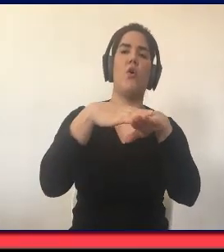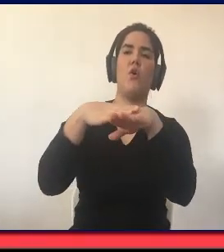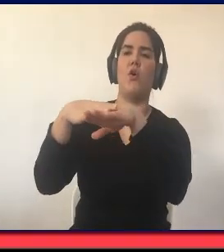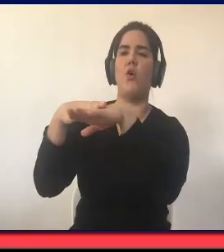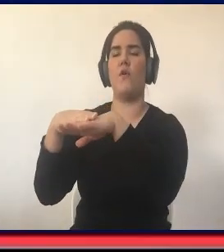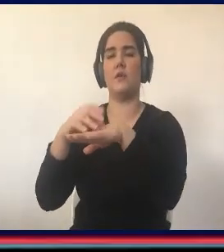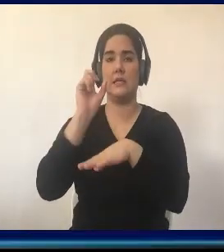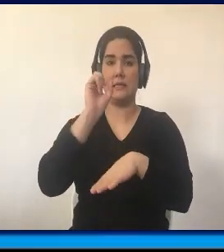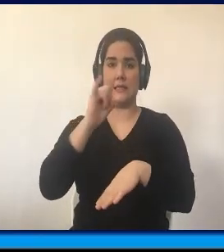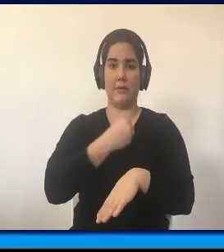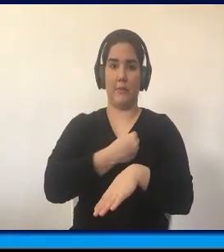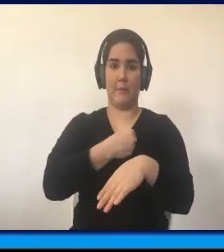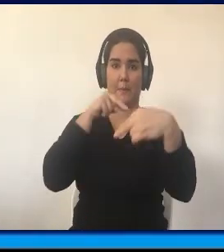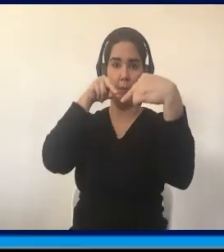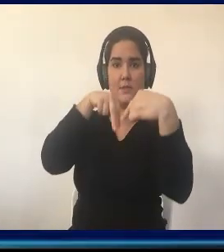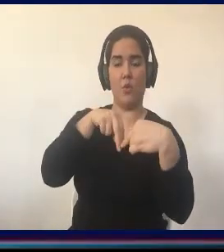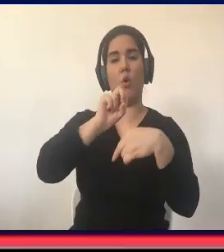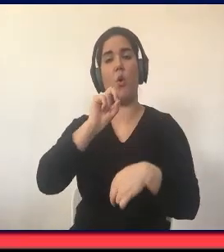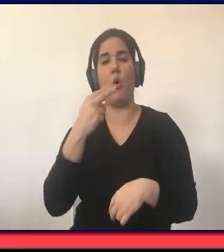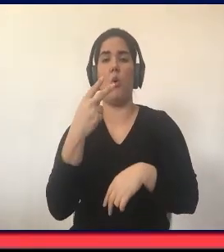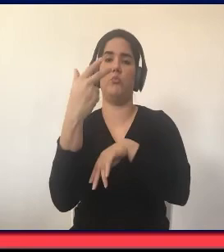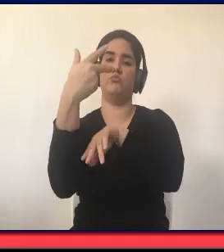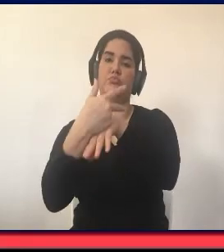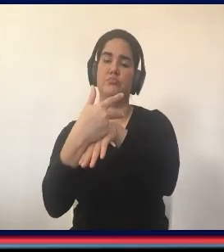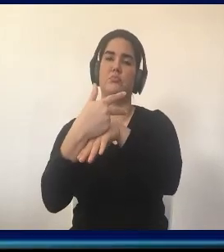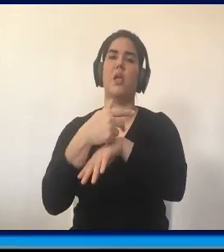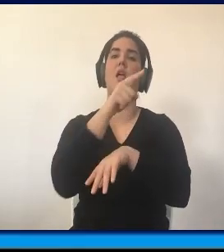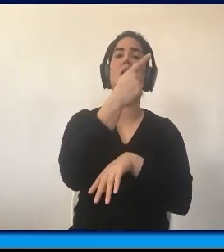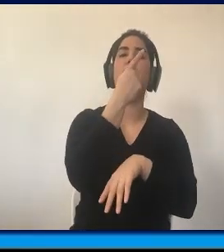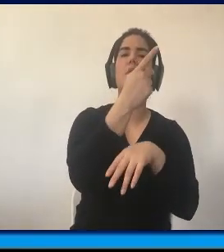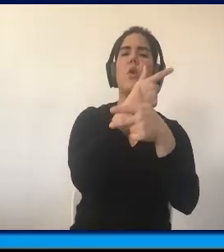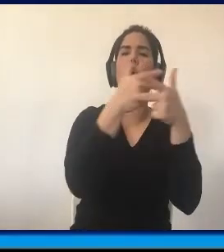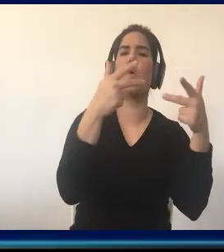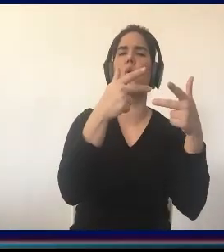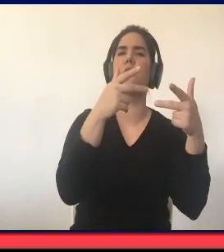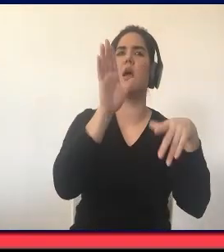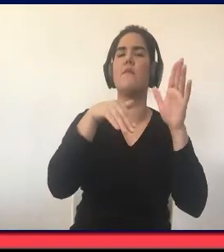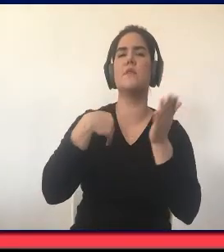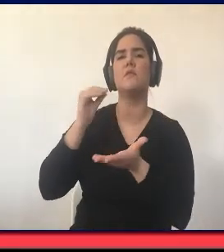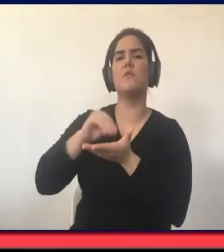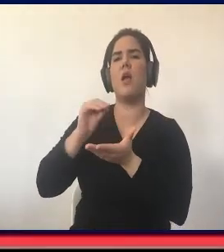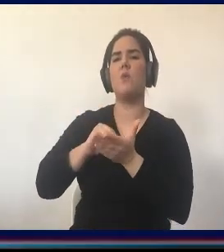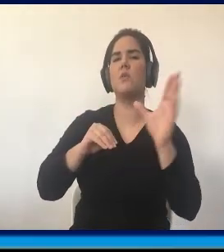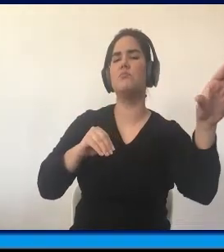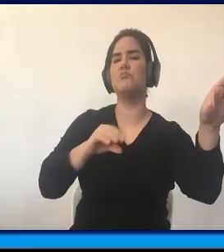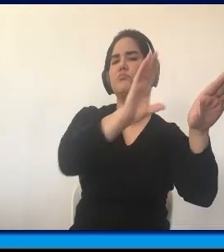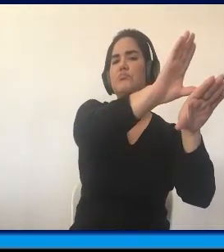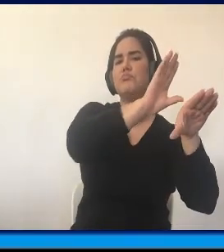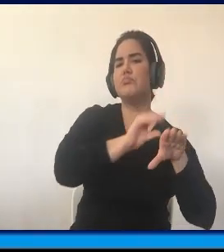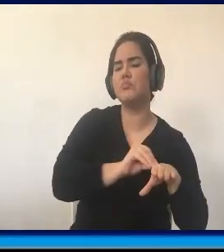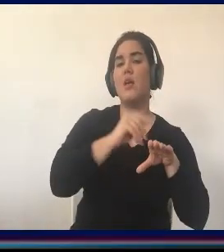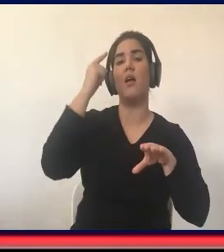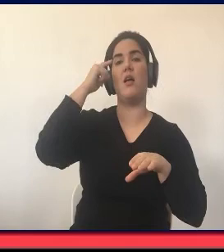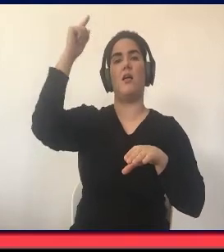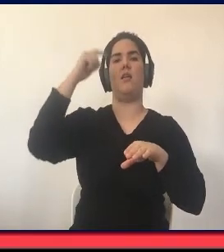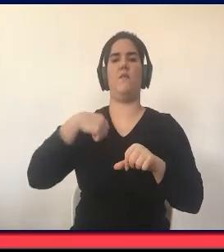falou um negocinho e às vezes uma palavra que ele falou era o que faltava para eu ter uma ideia. Ou a palavra do René, mas a palavra do Lucas eu